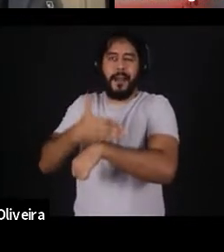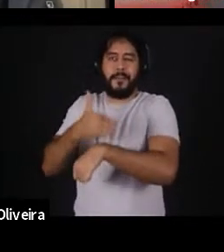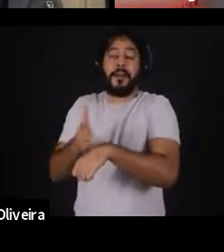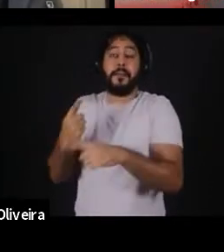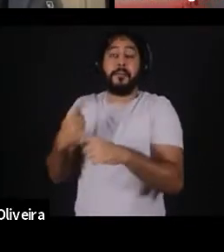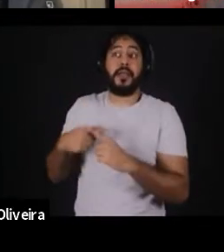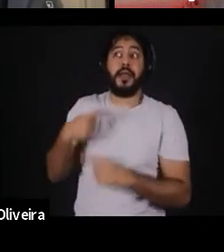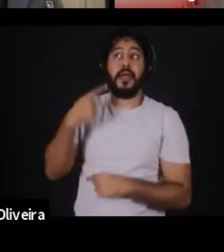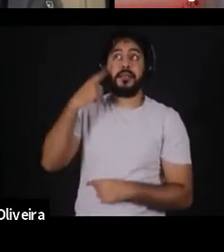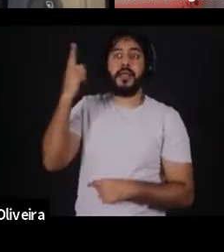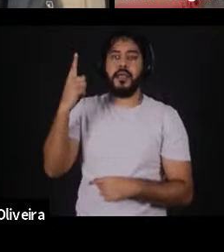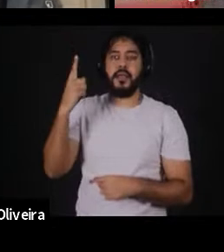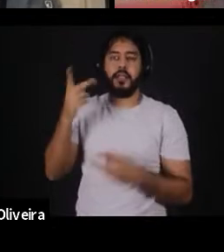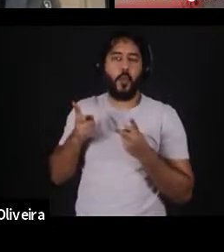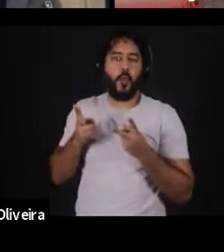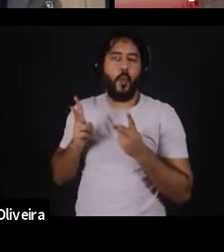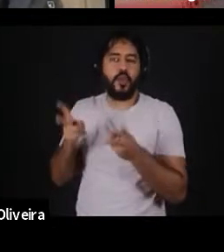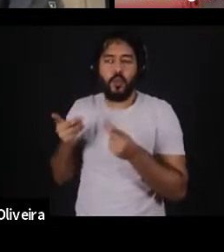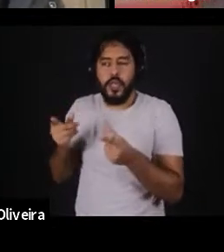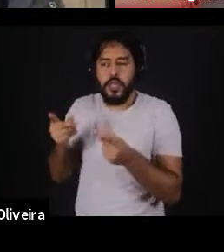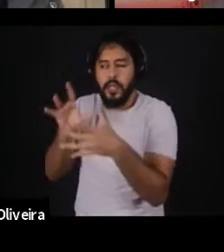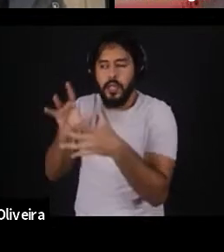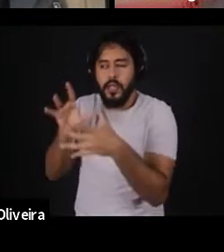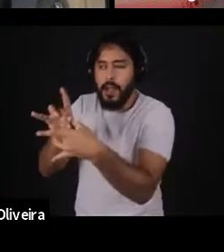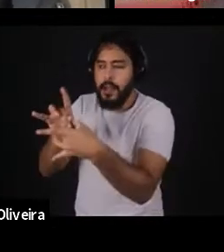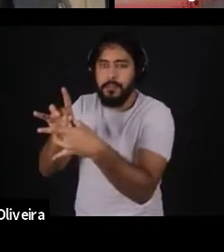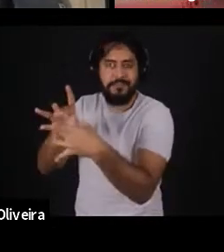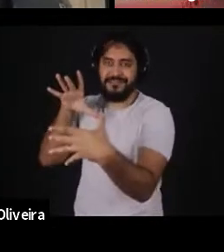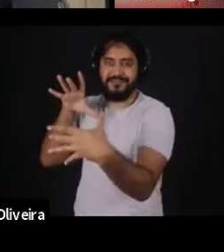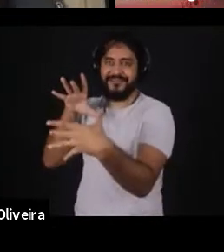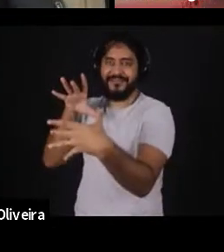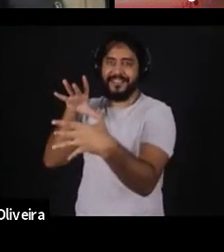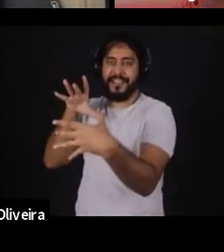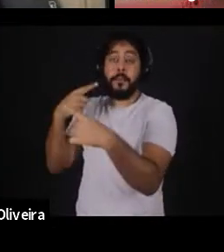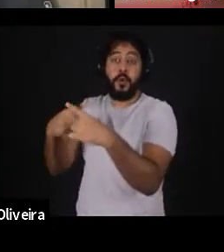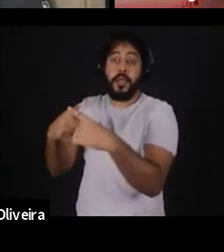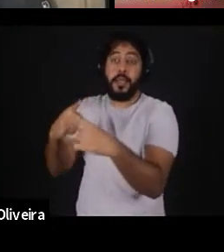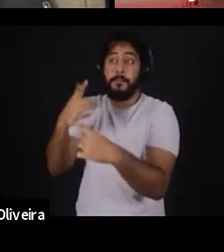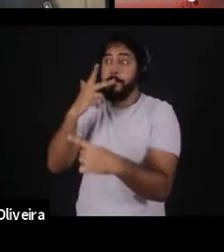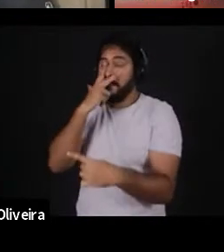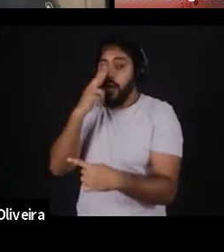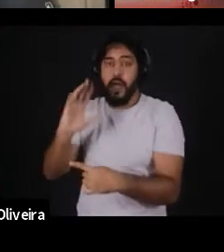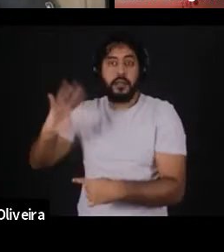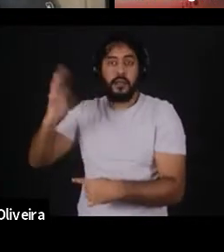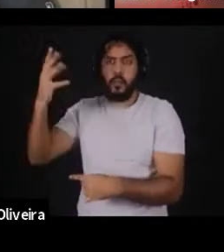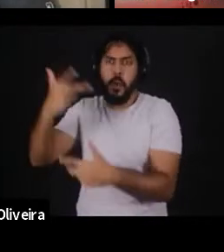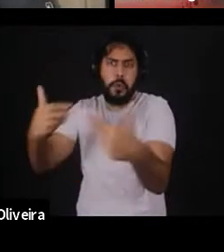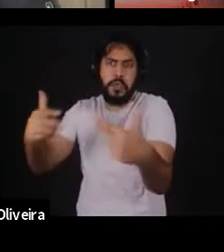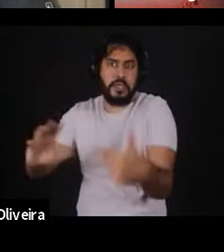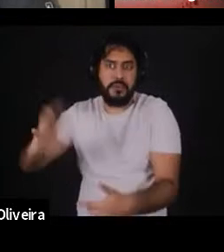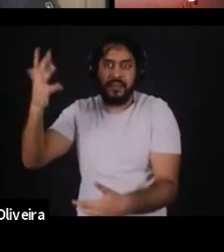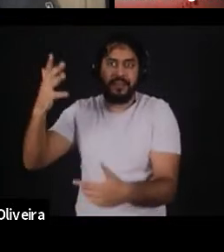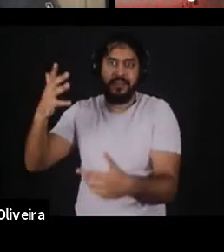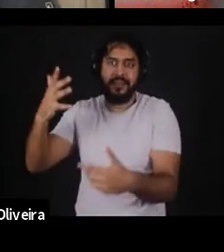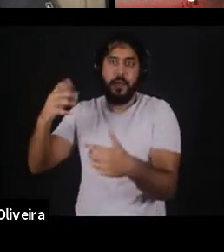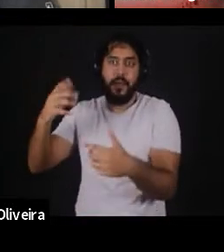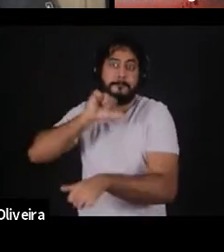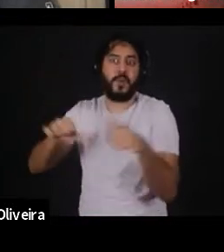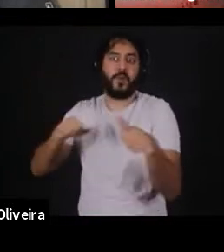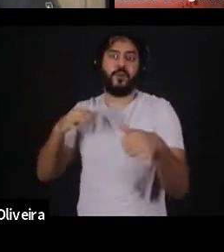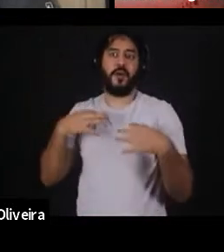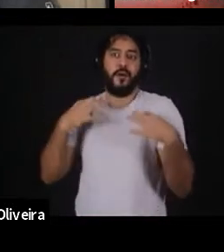cena que é contínua, ela não vai mais existir, porque parece que alguma coisa aconteceu, né? Foi um bug, alguma